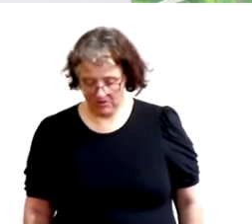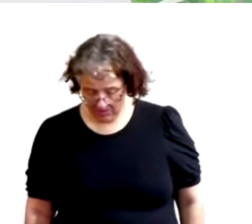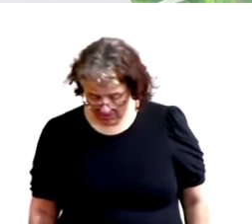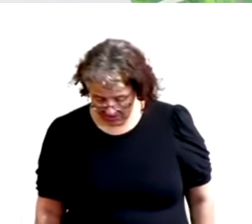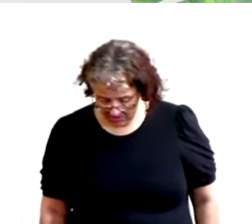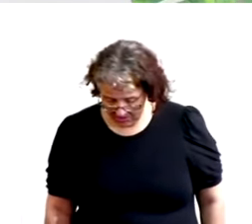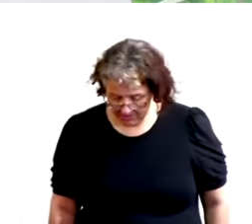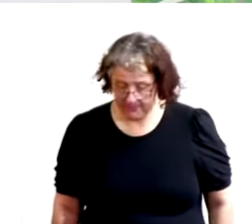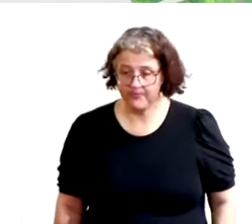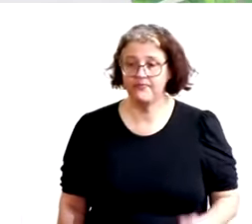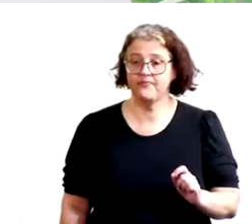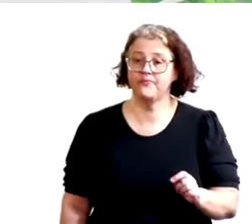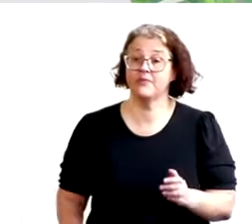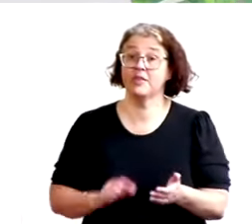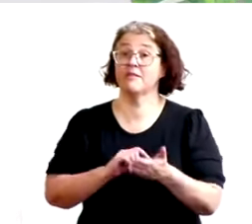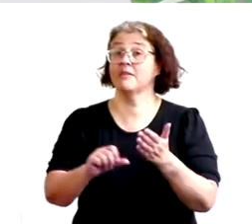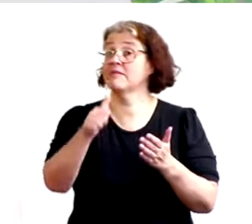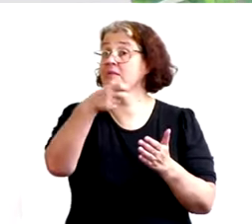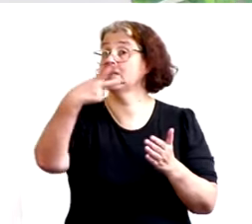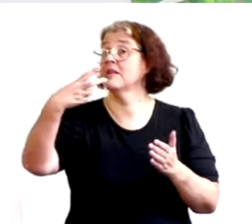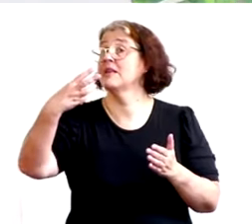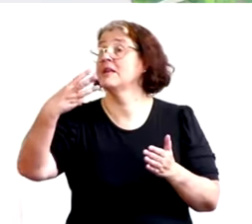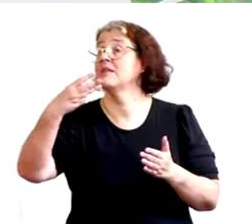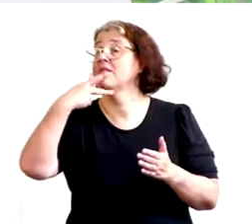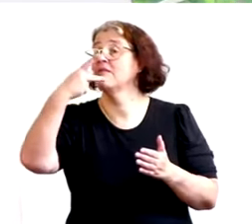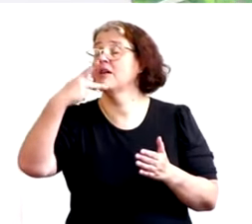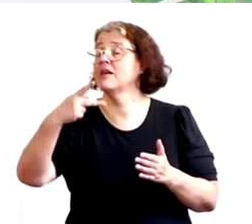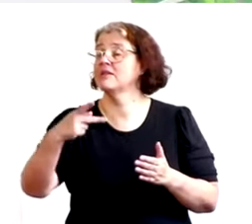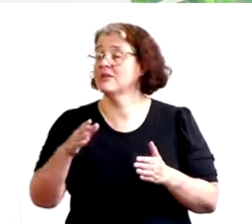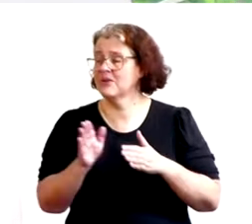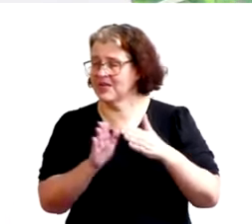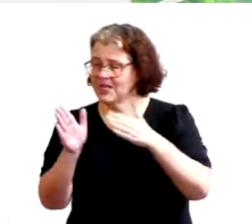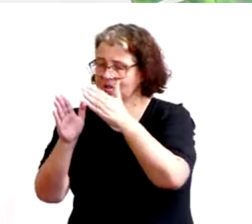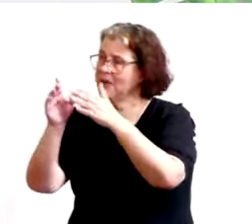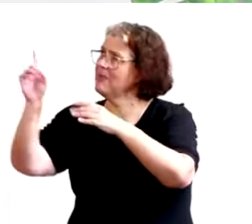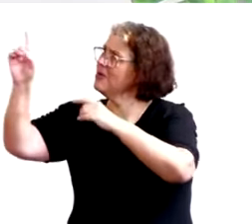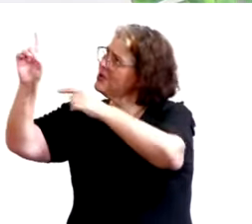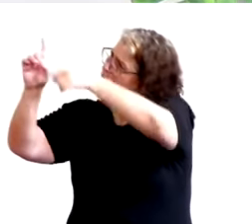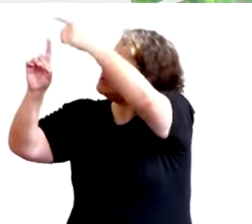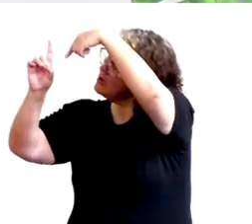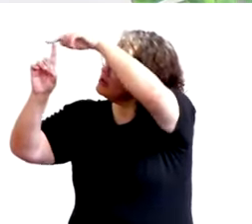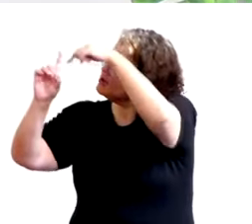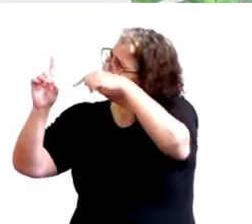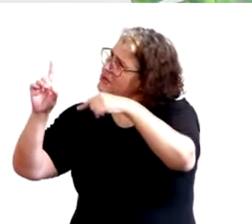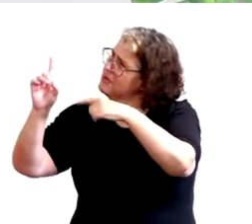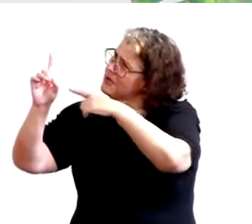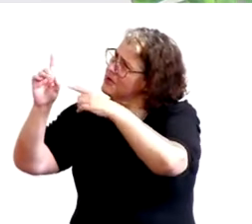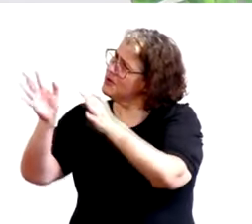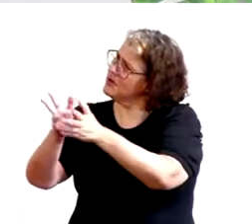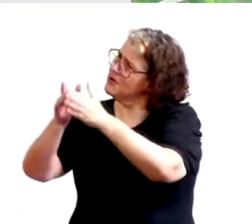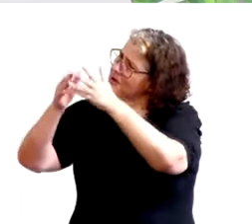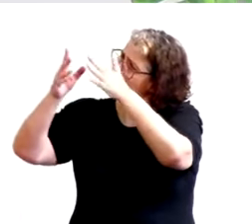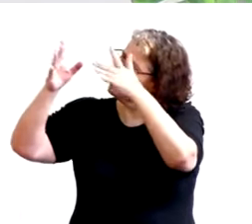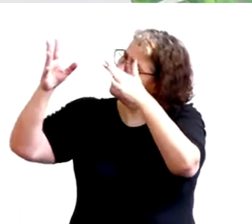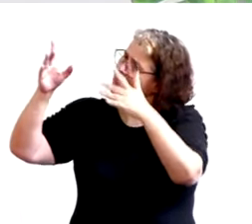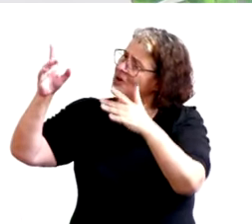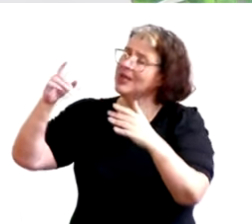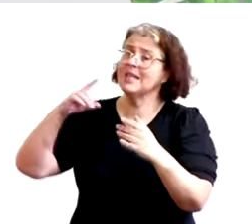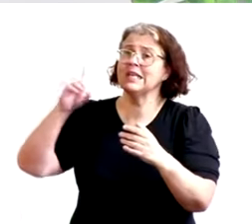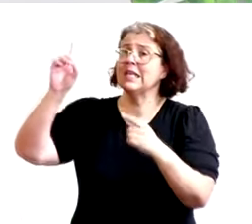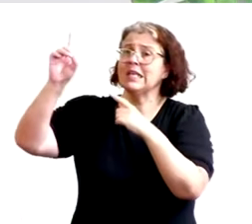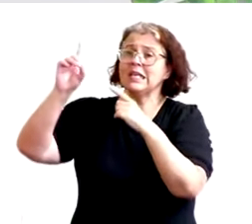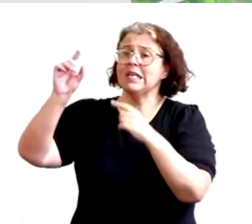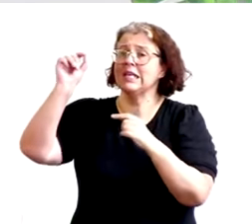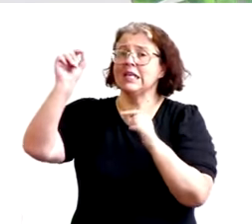não é assim que o verso 13 diz o teu caminho ó Deus é de santidade que Deus é tão grande como nosso Deus